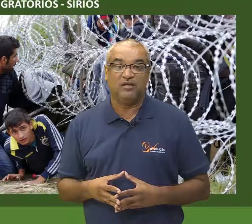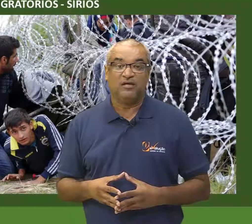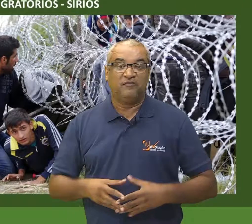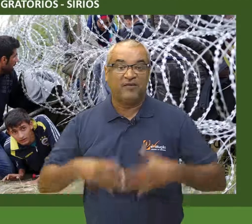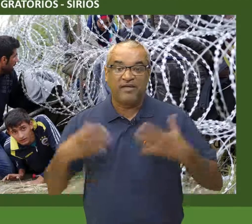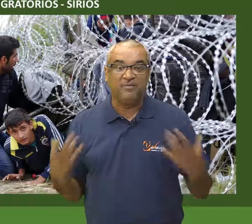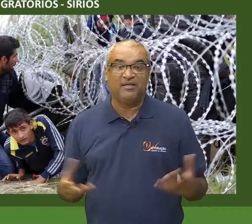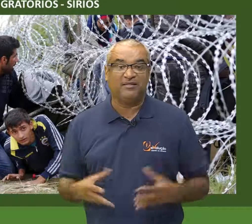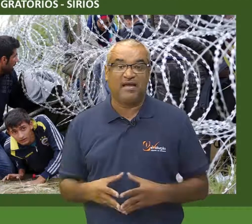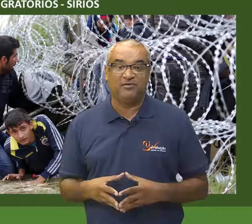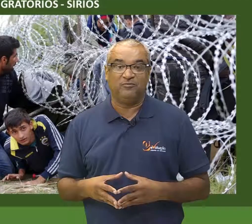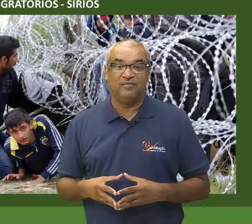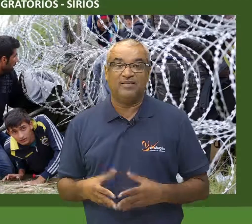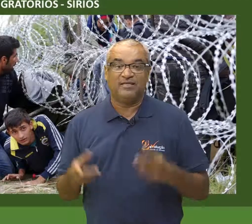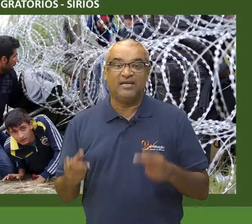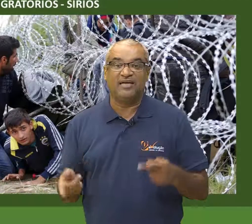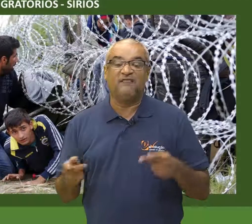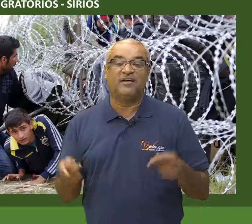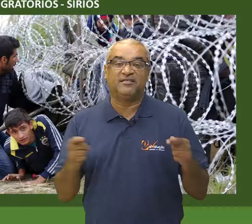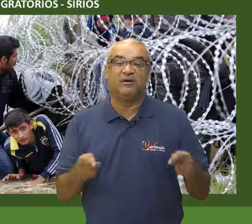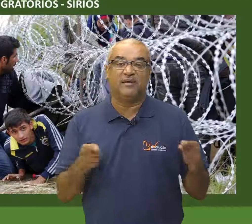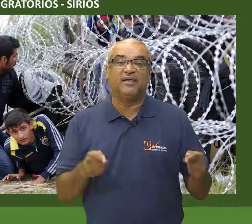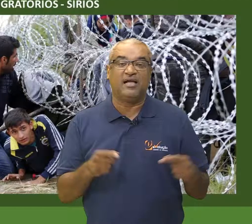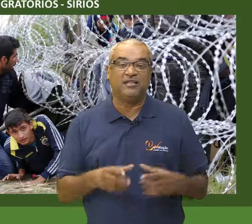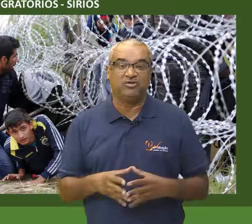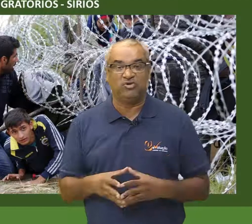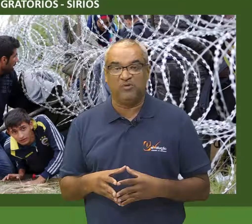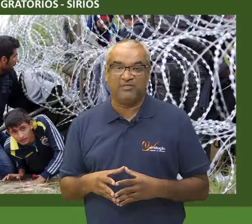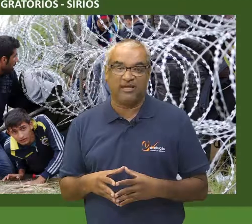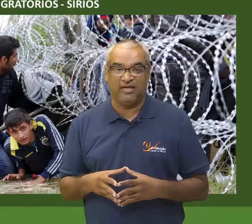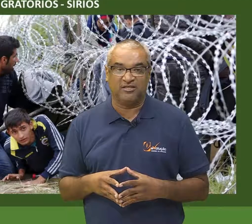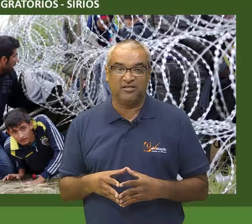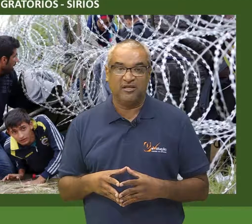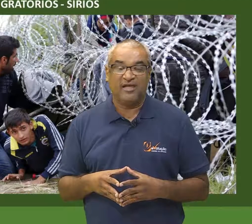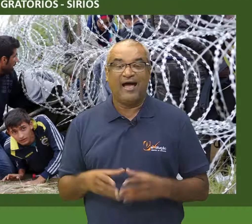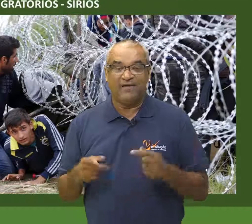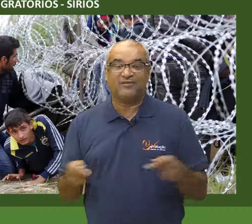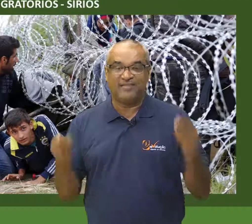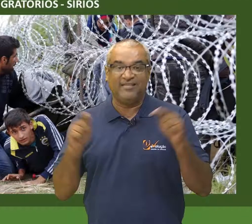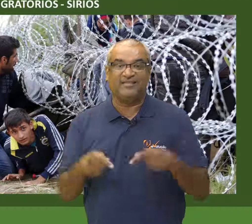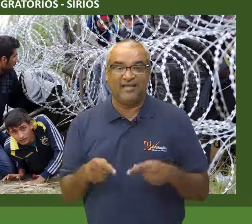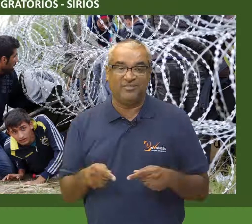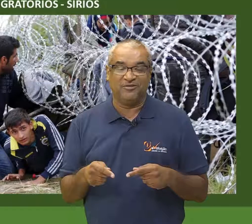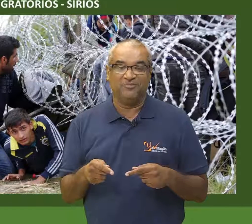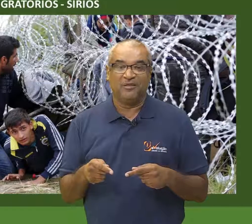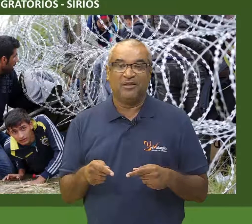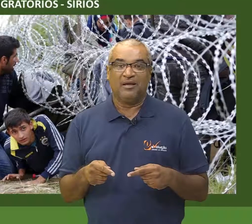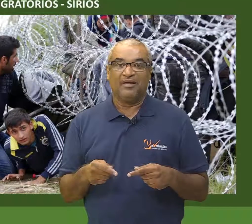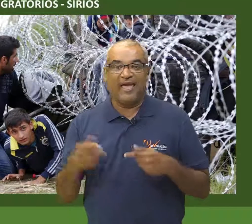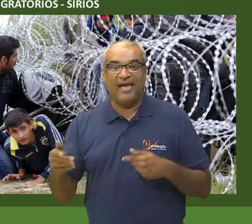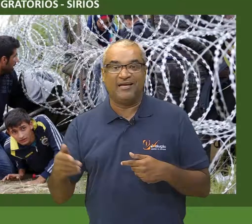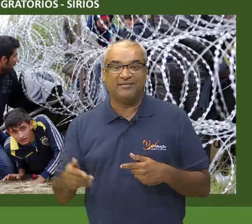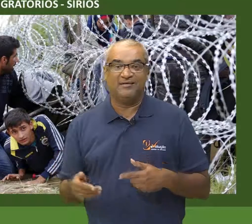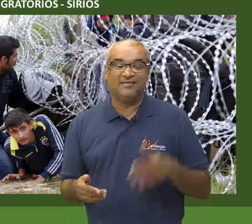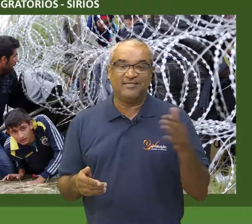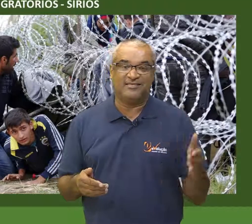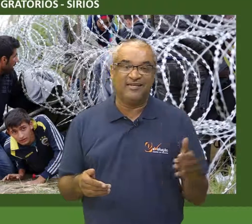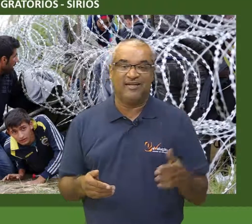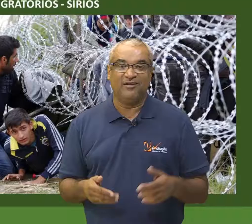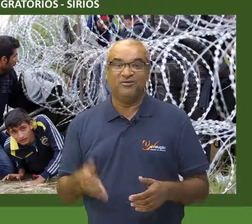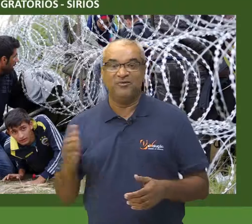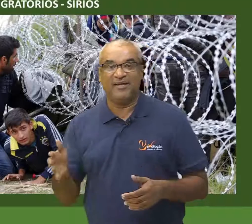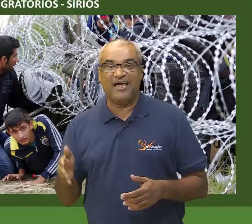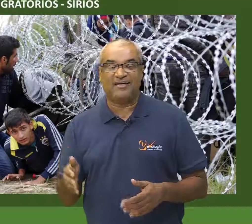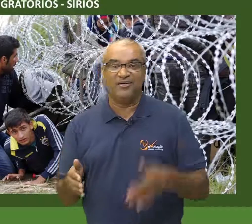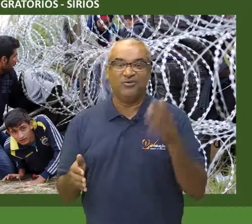esfacelado, fragmentado, desde a invasão americana em 2003. Aí você entende guerras na